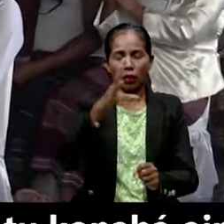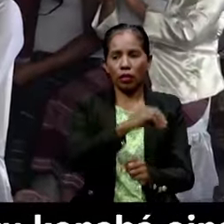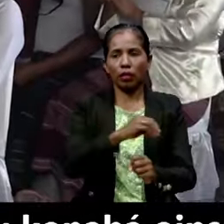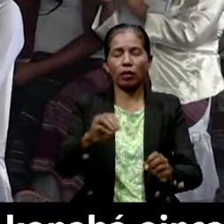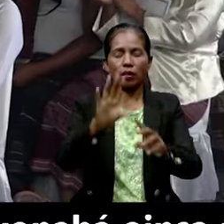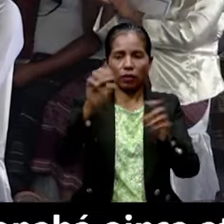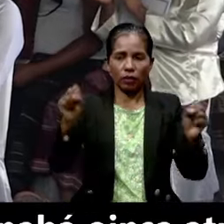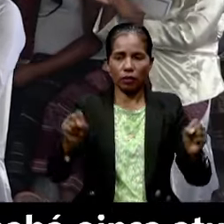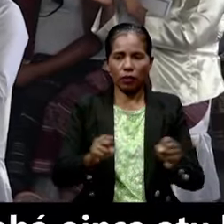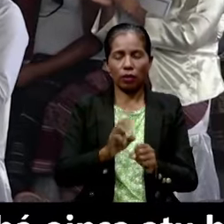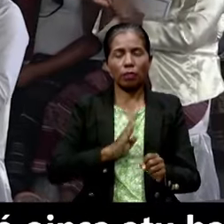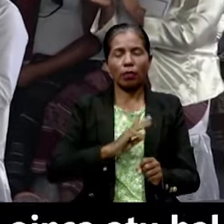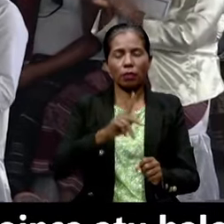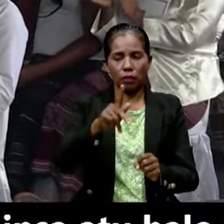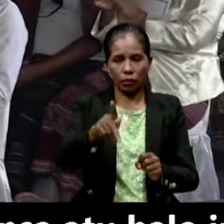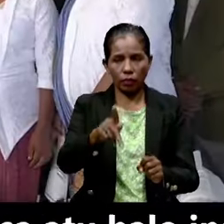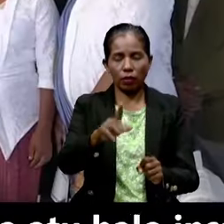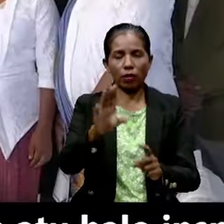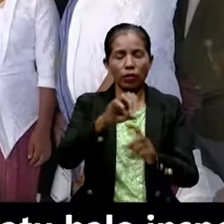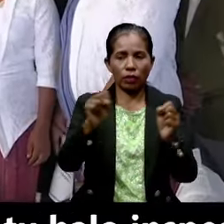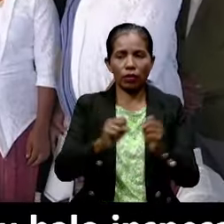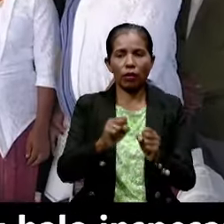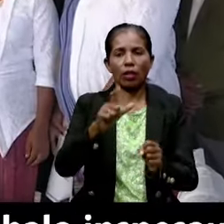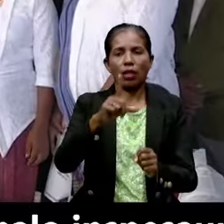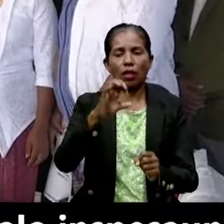se fisuku bebonuk, se fisuku ailok,